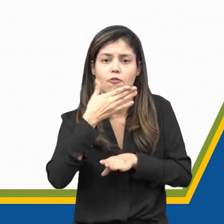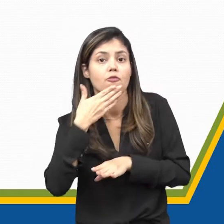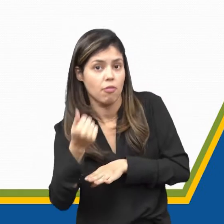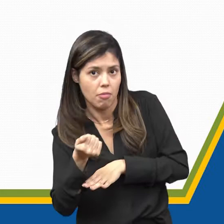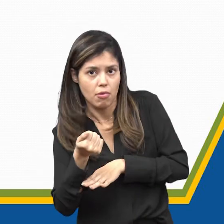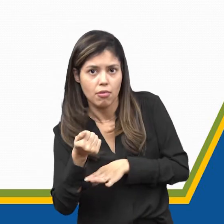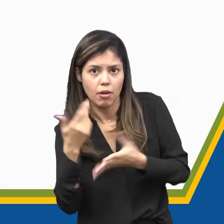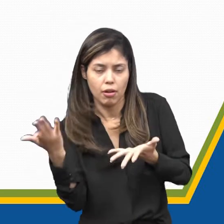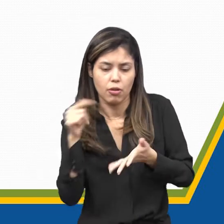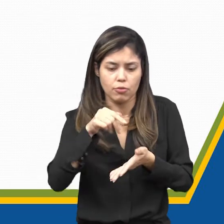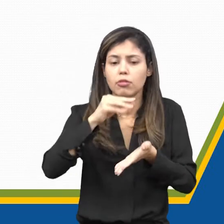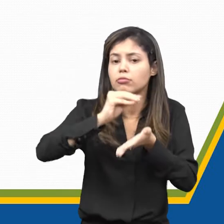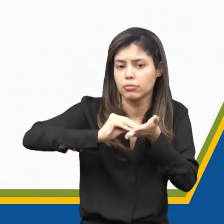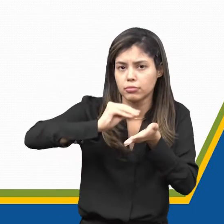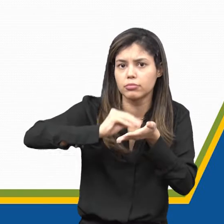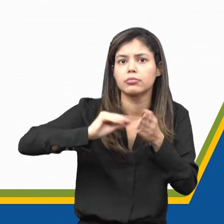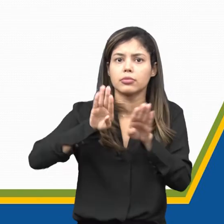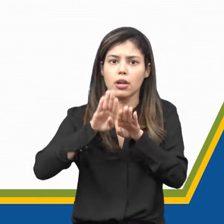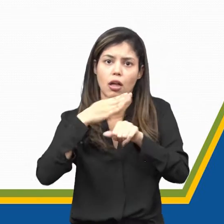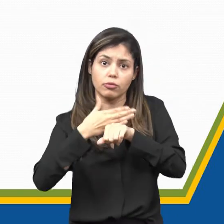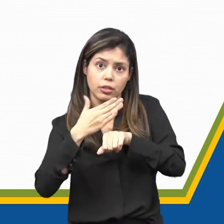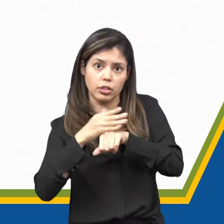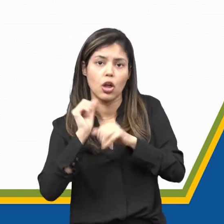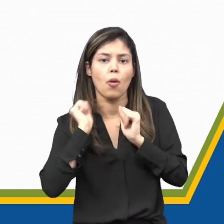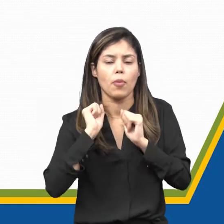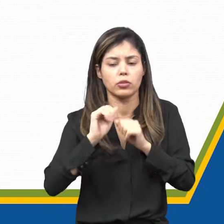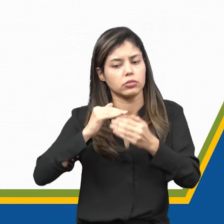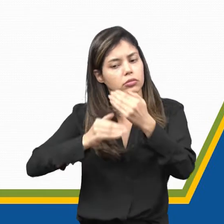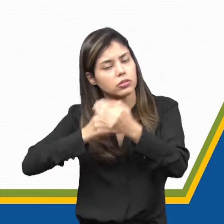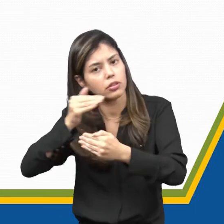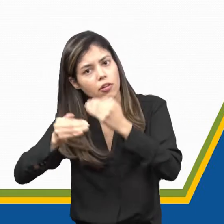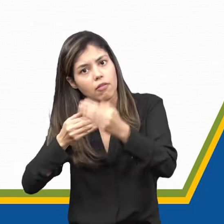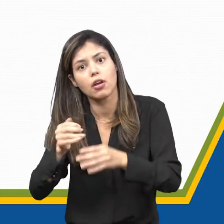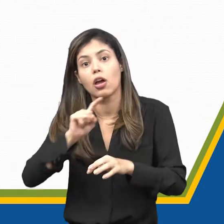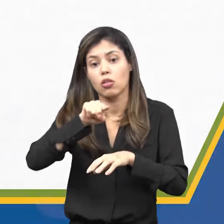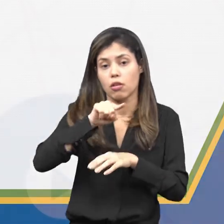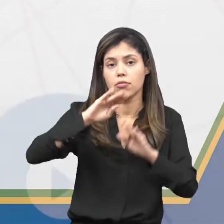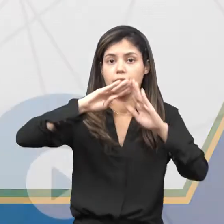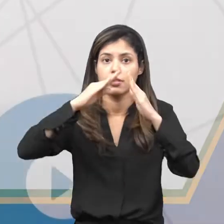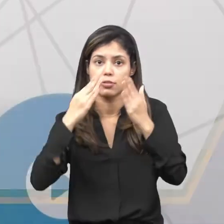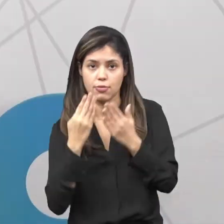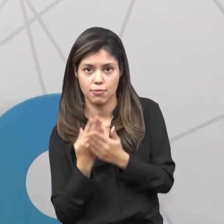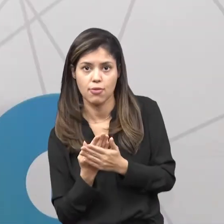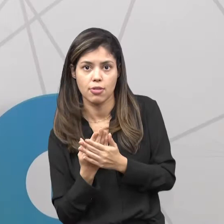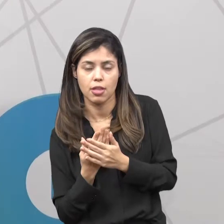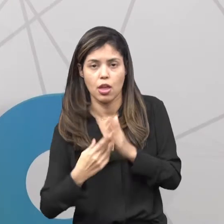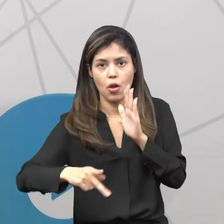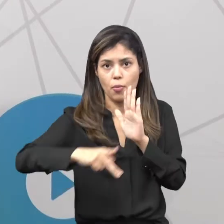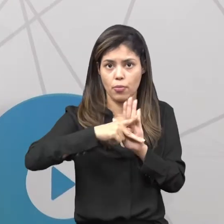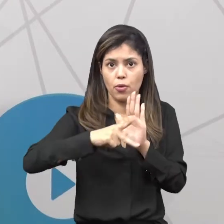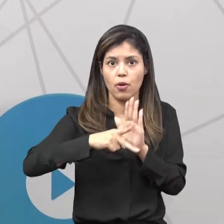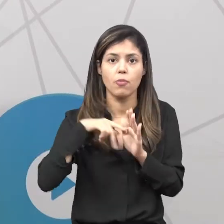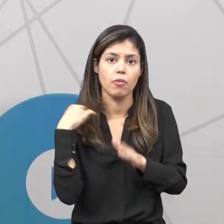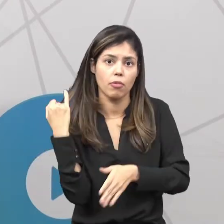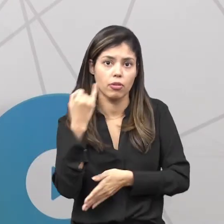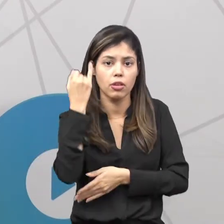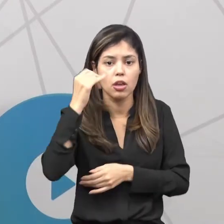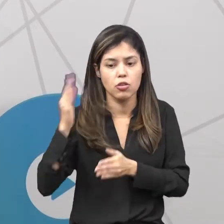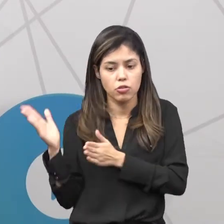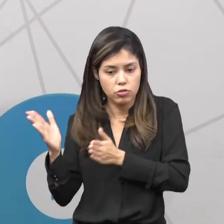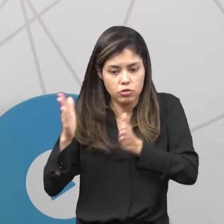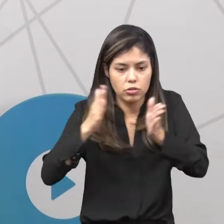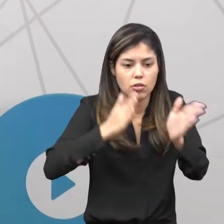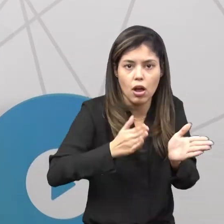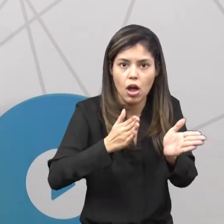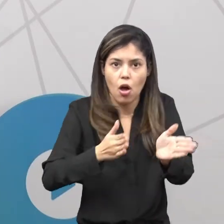no teste que ele se desenvolveu melhor, eu posso desenvolver ele. No caso da escola, especificamente eu posso direcionar o aluno, eu